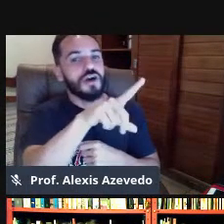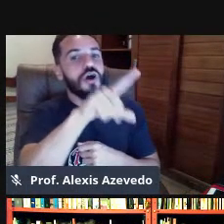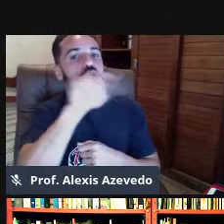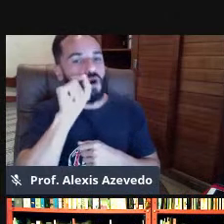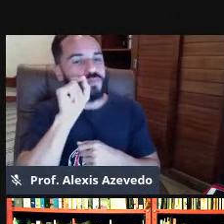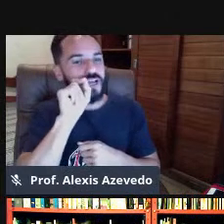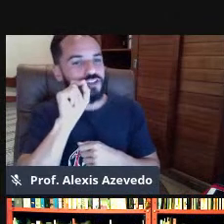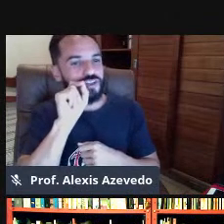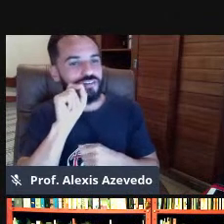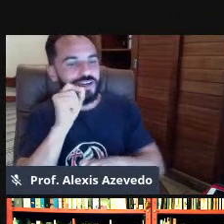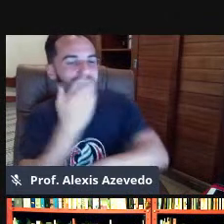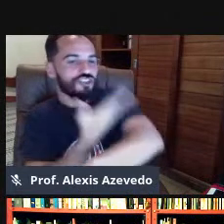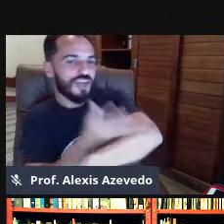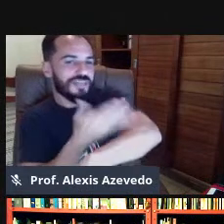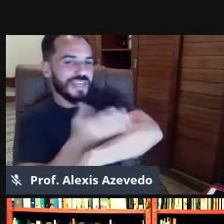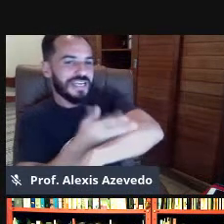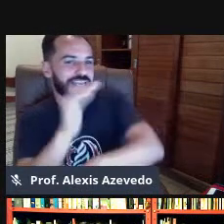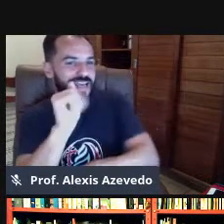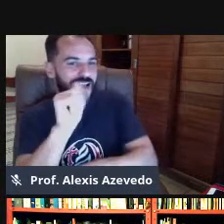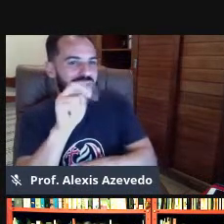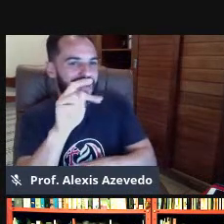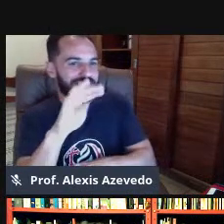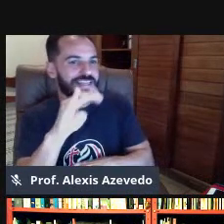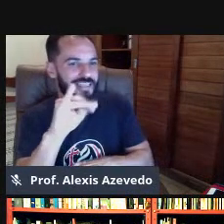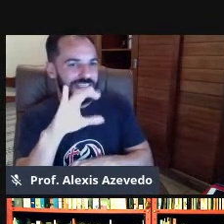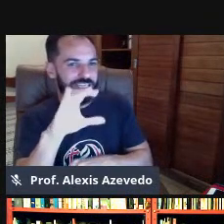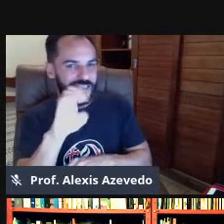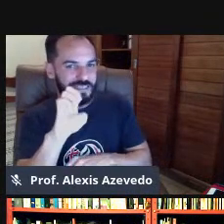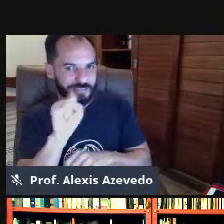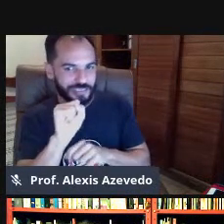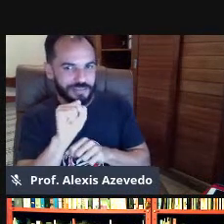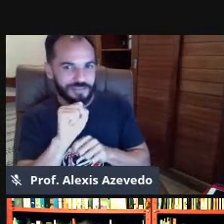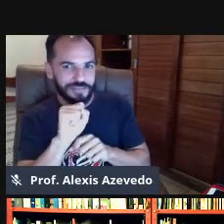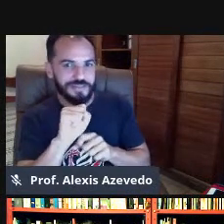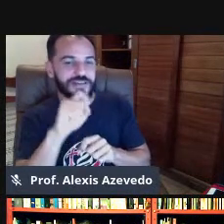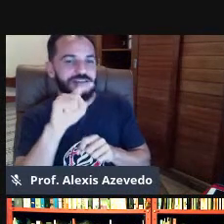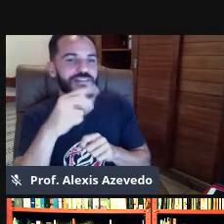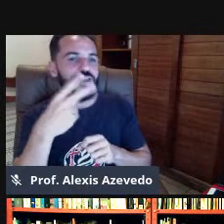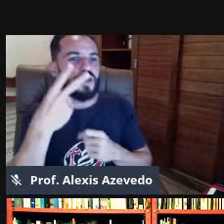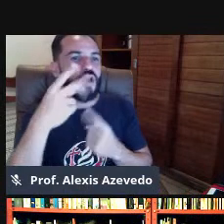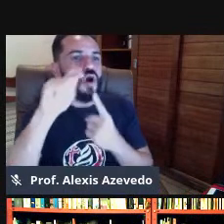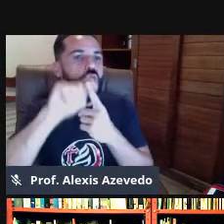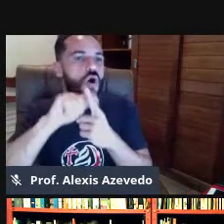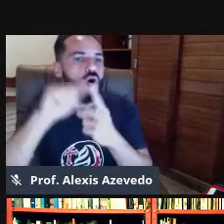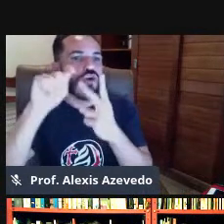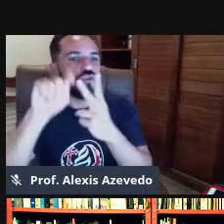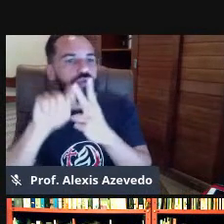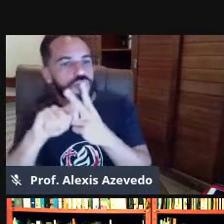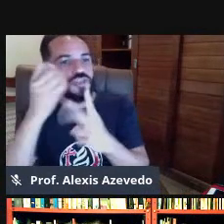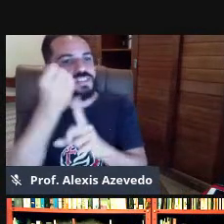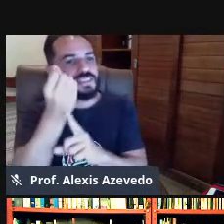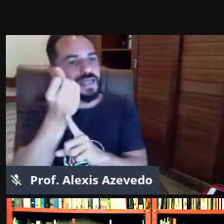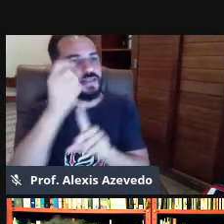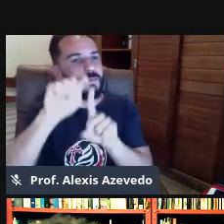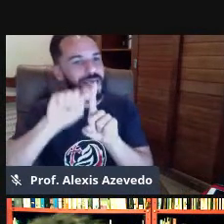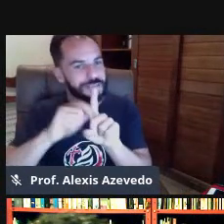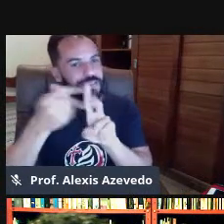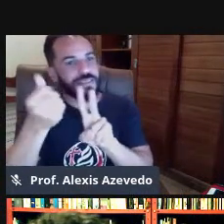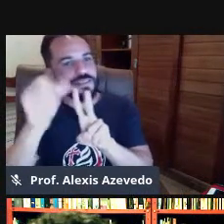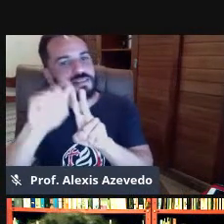16 créditos, né? São feitos em 2 semestres, 8 créditos cada semestre, né?